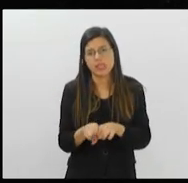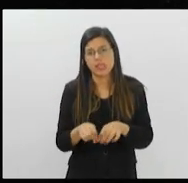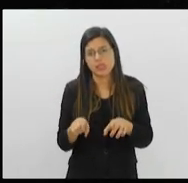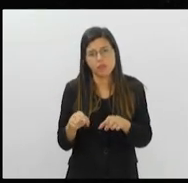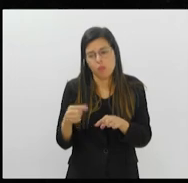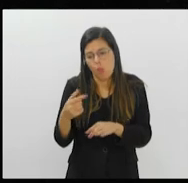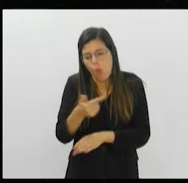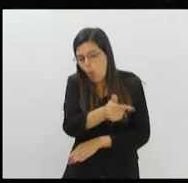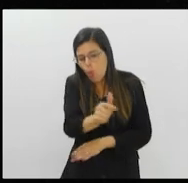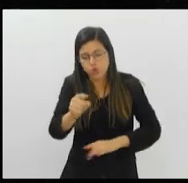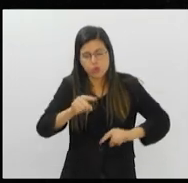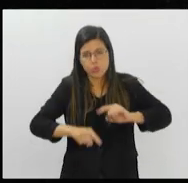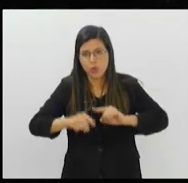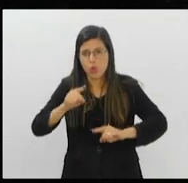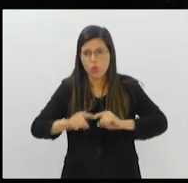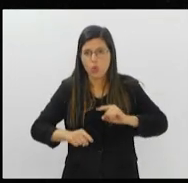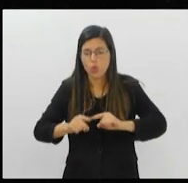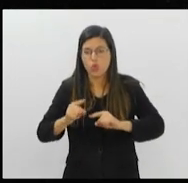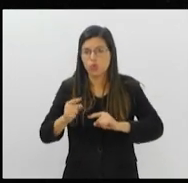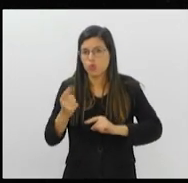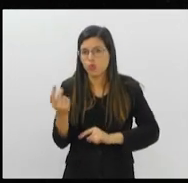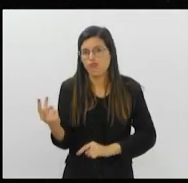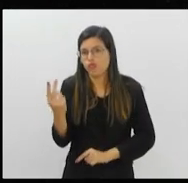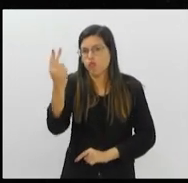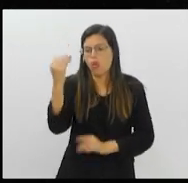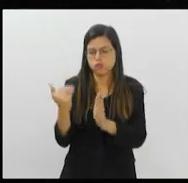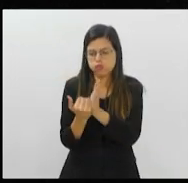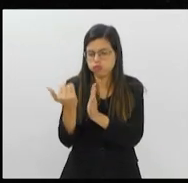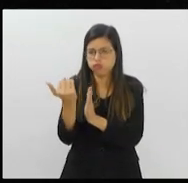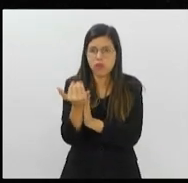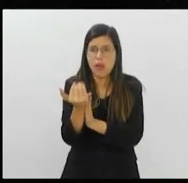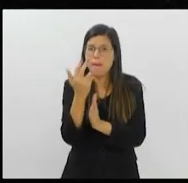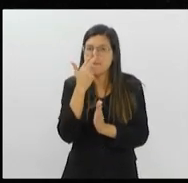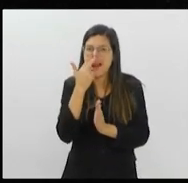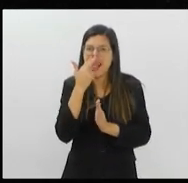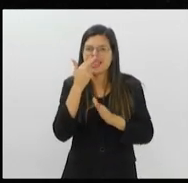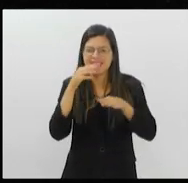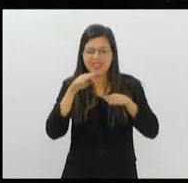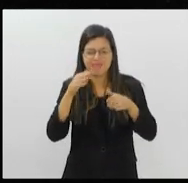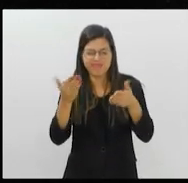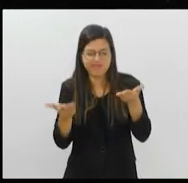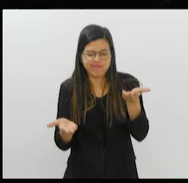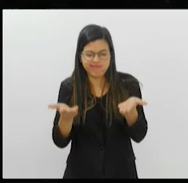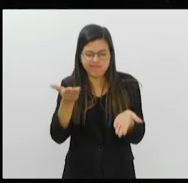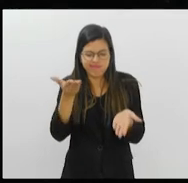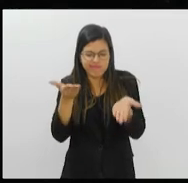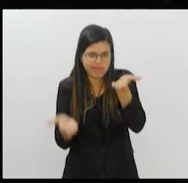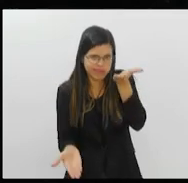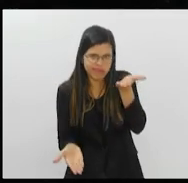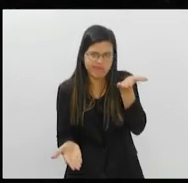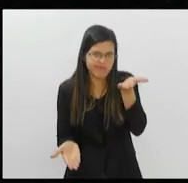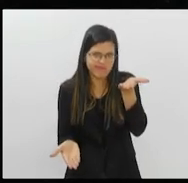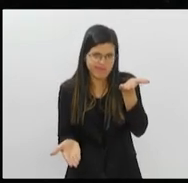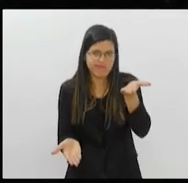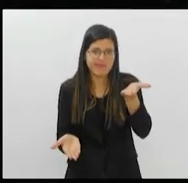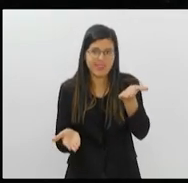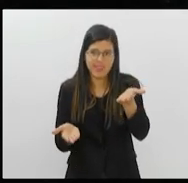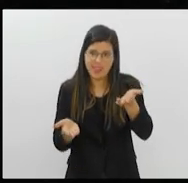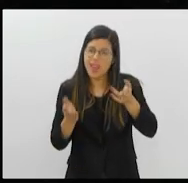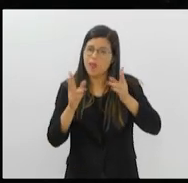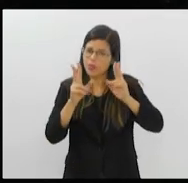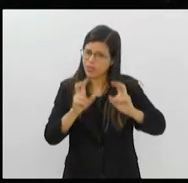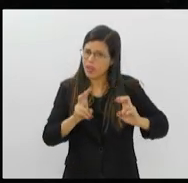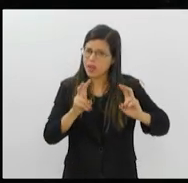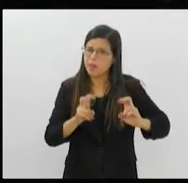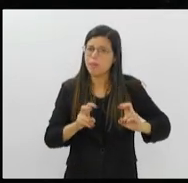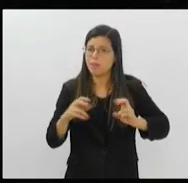E, evidentemente, aí gera o desequilíbrio. Então, este é um outro tema que o tempo também está